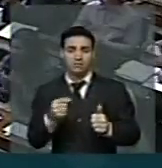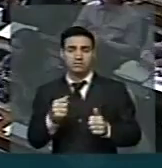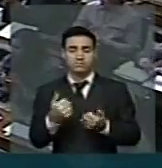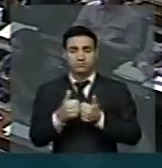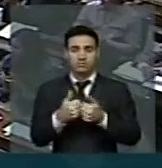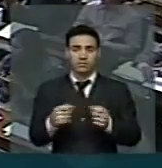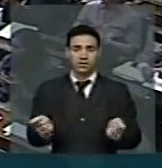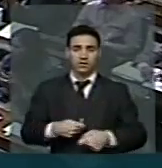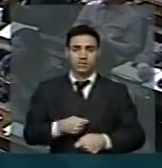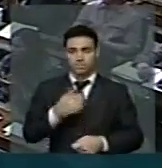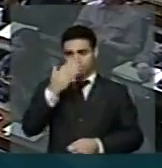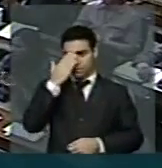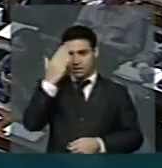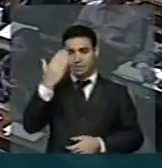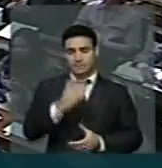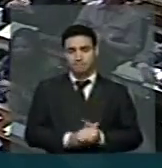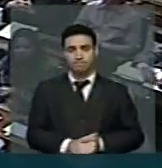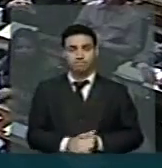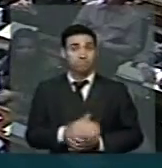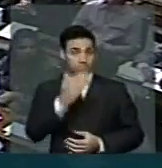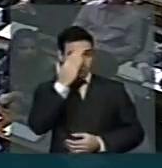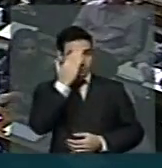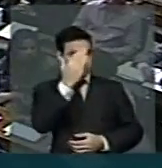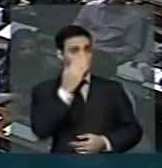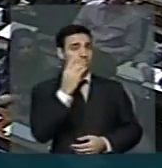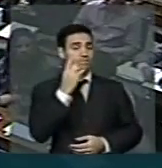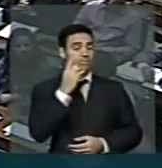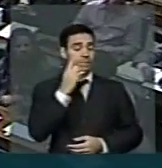Muito obrigado, professora Mariana Chauí. Foi uma